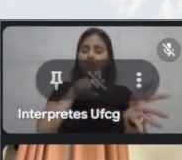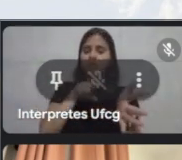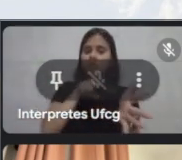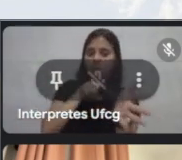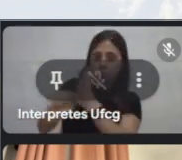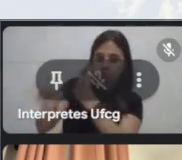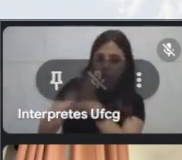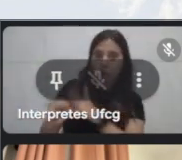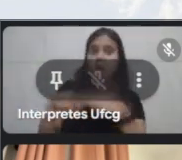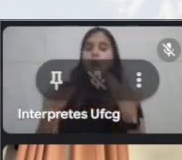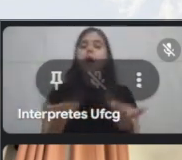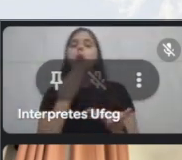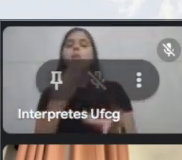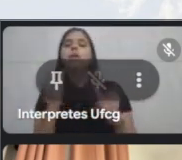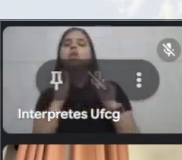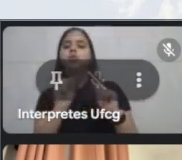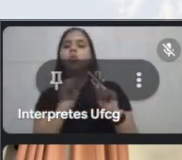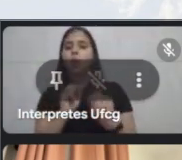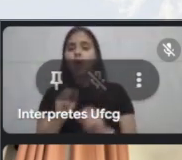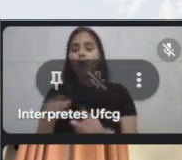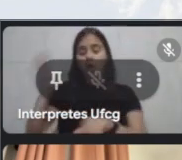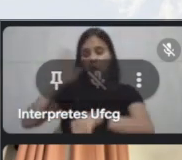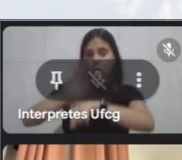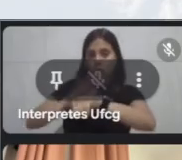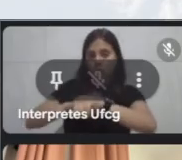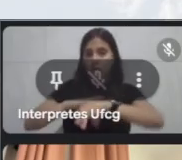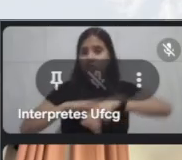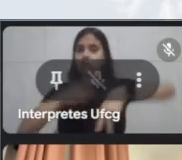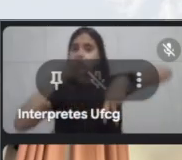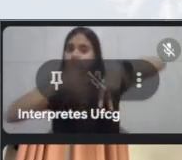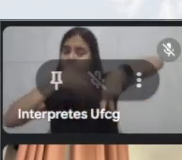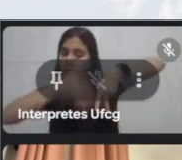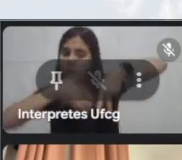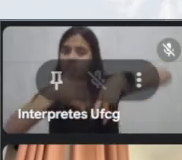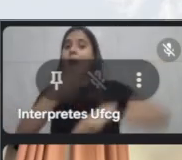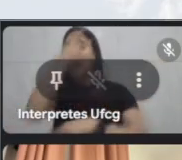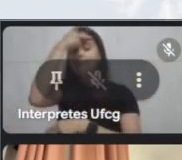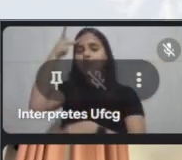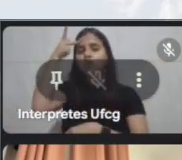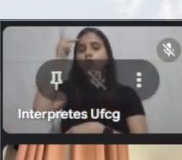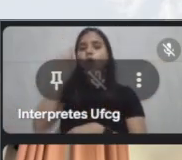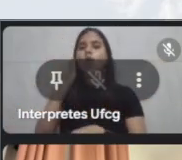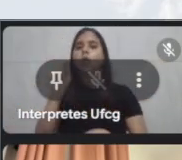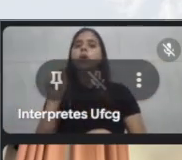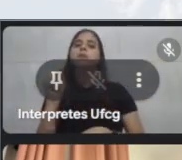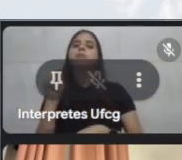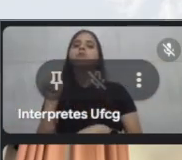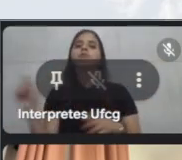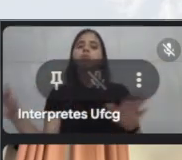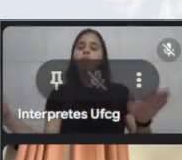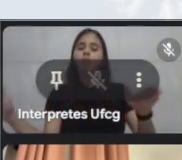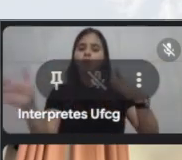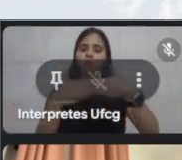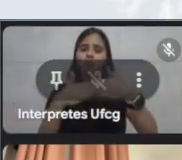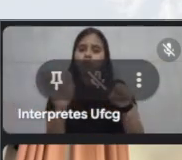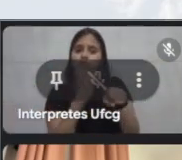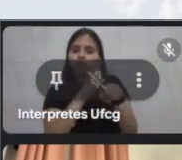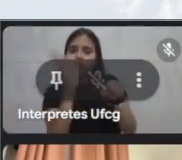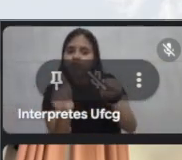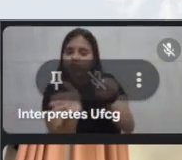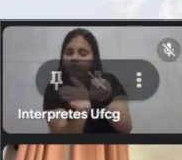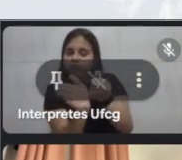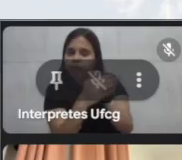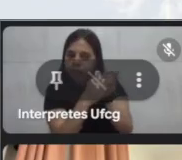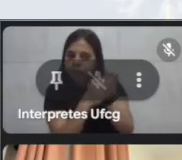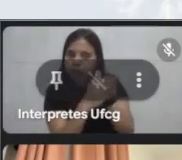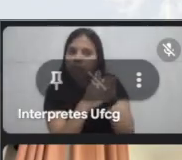mantenham as câmeras e os áudios desligados. Posteriormente, no debate, os áudios e as câmeras